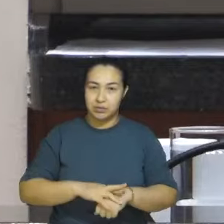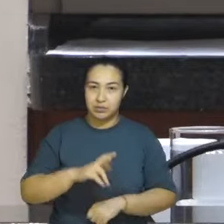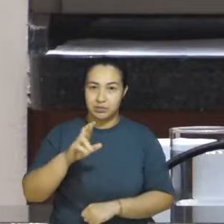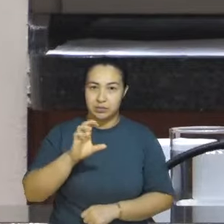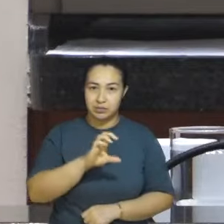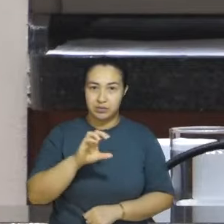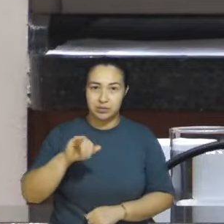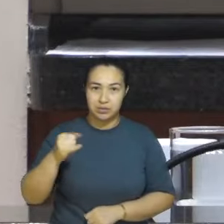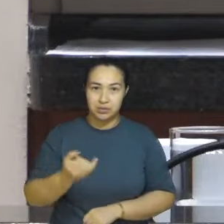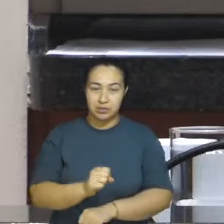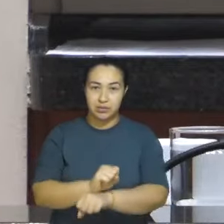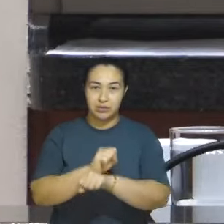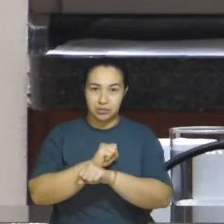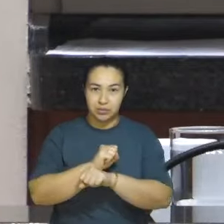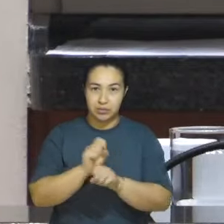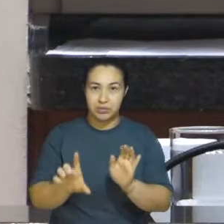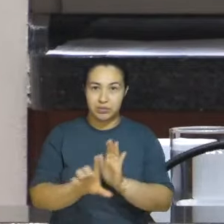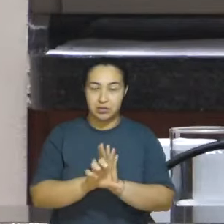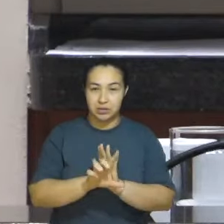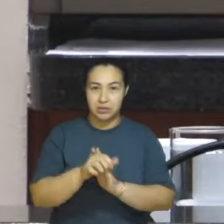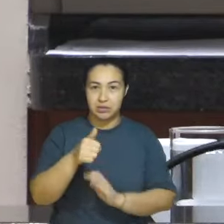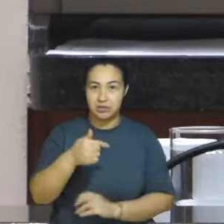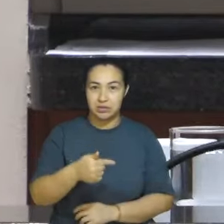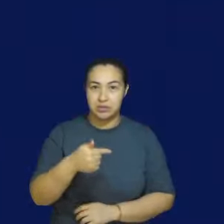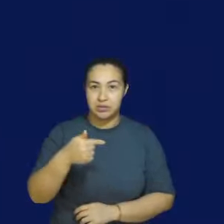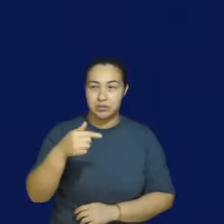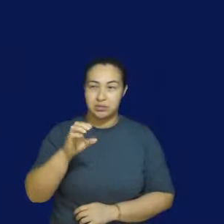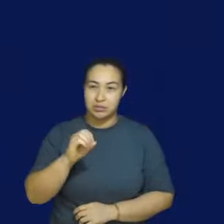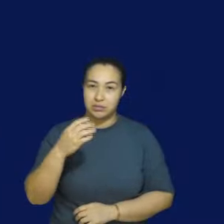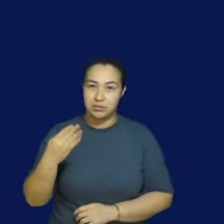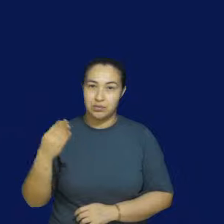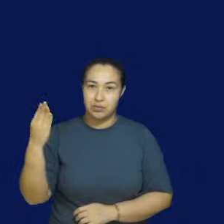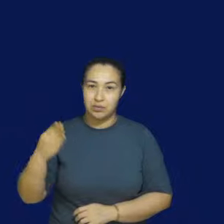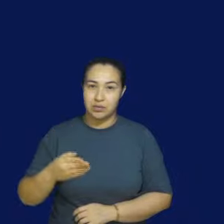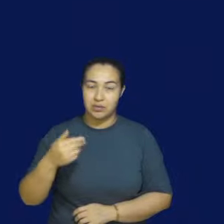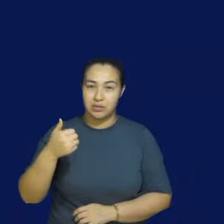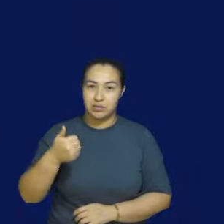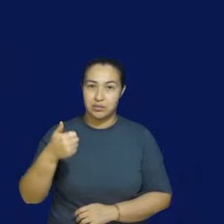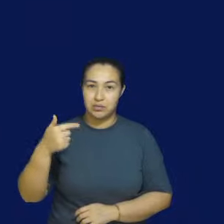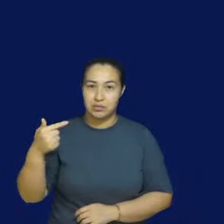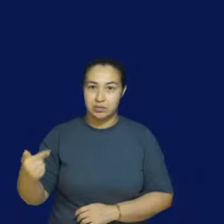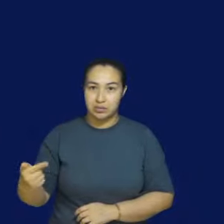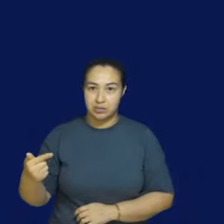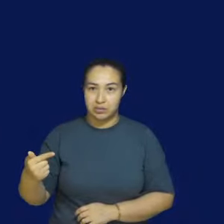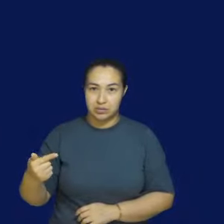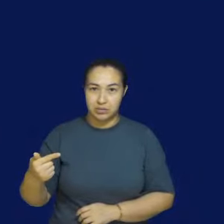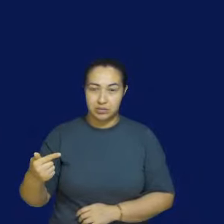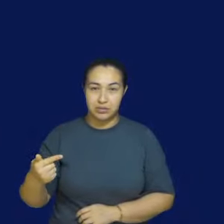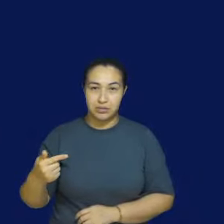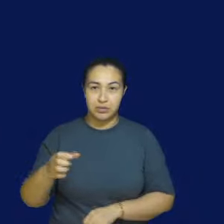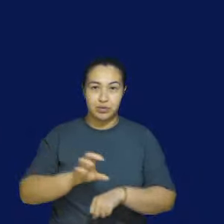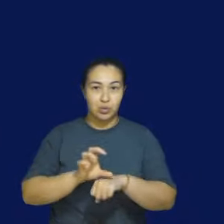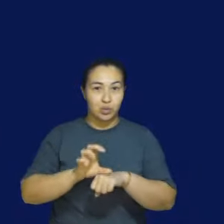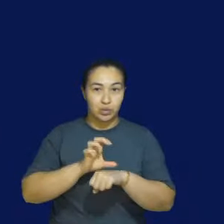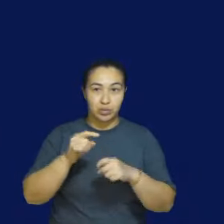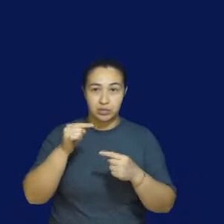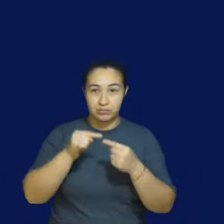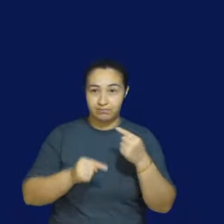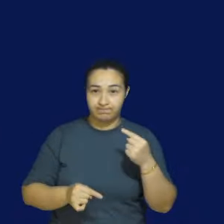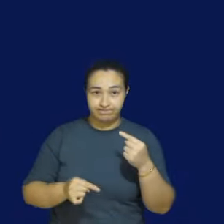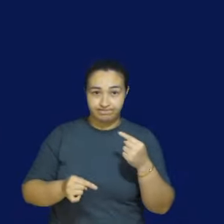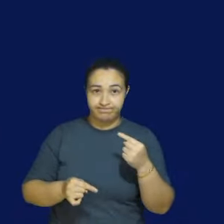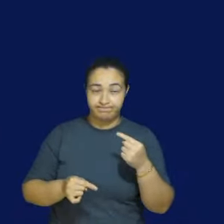suspende a execução da Lei Complementar Estadual 704 de 2017, com efeito ex nunc, declarada inconstitucional em decisão